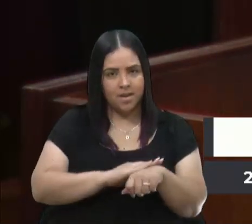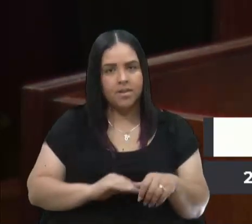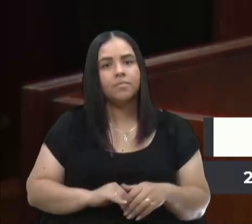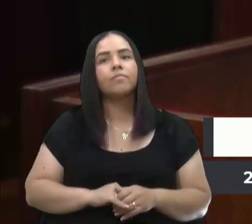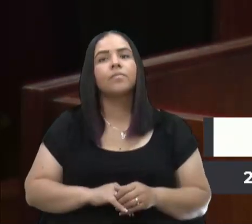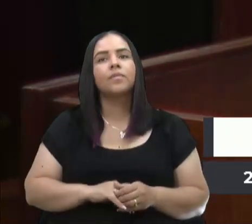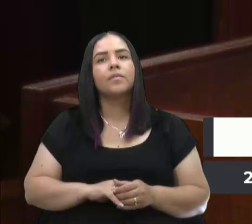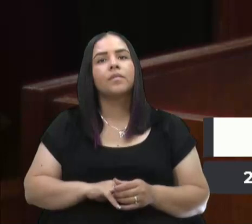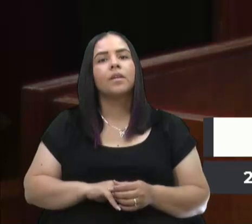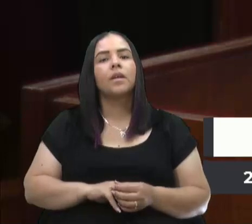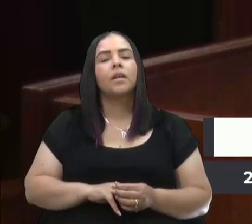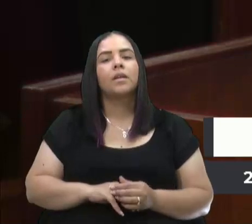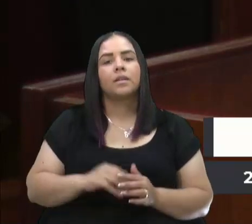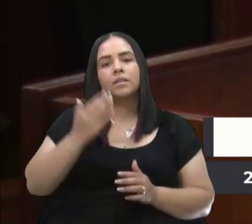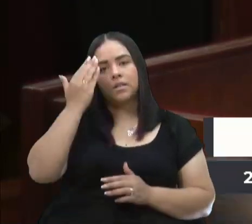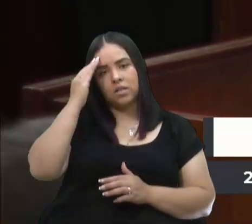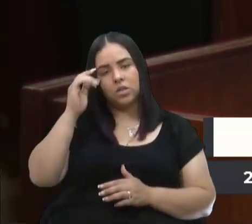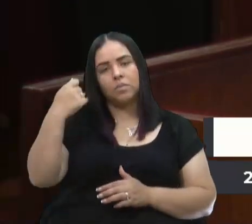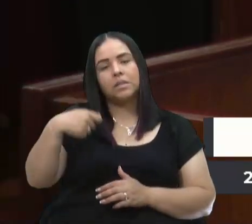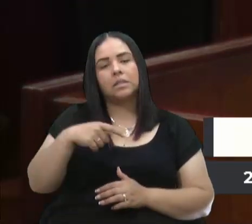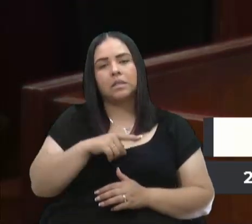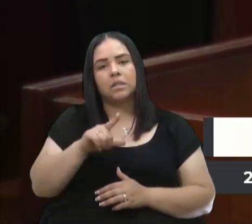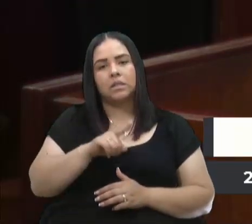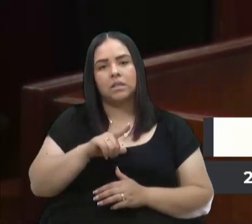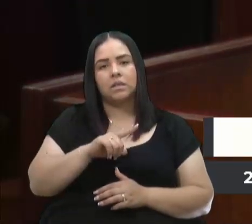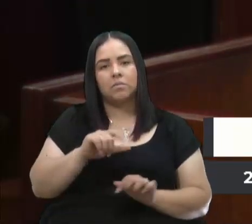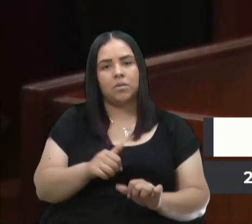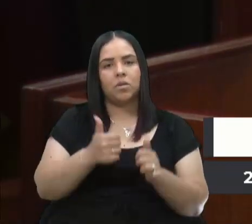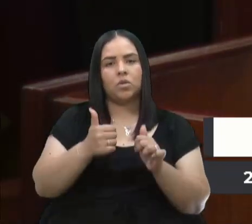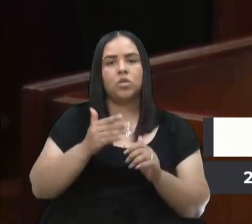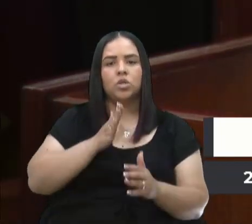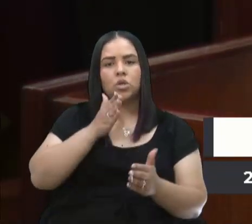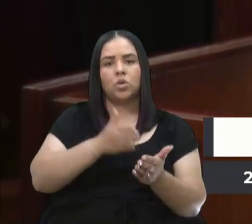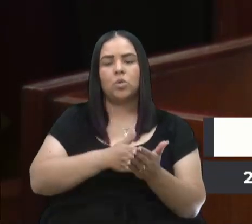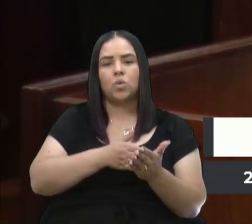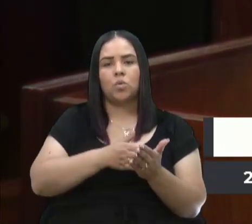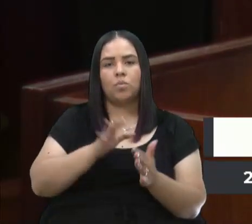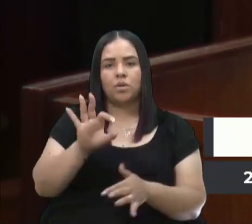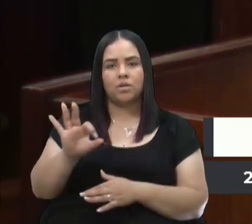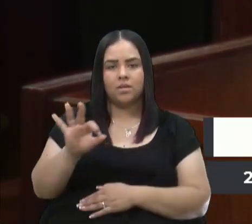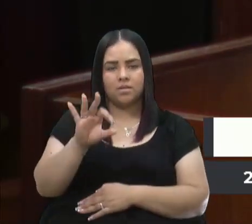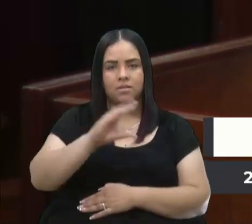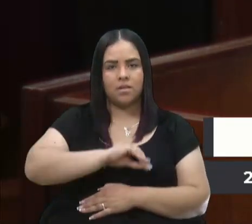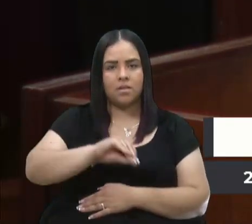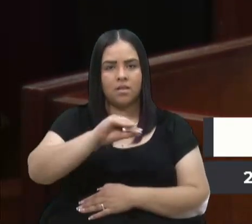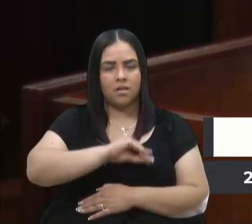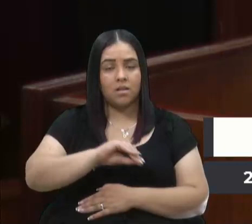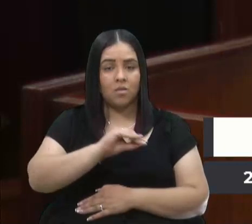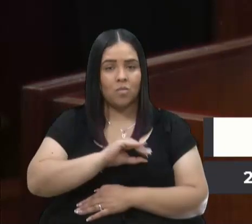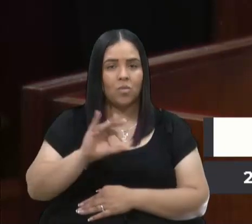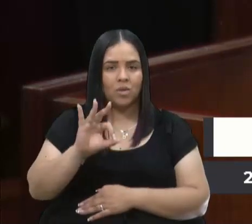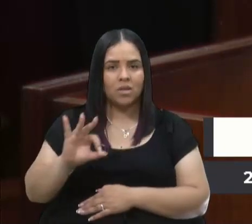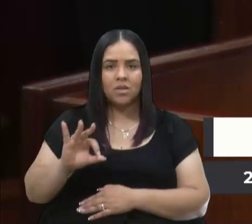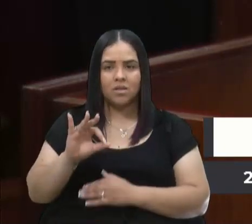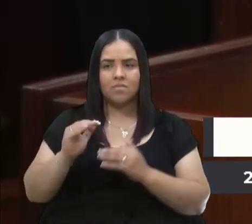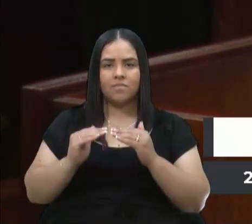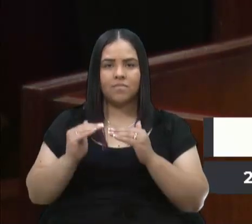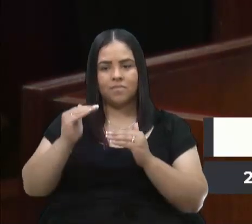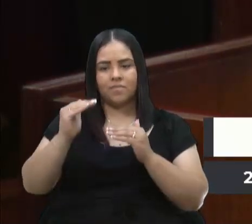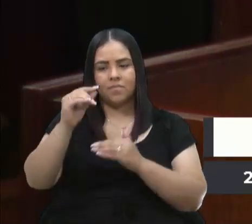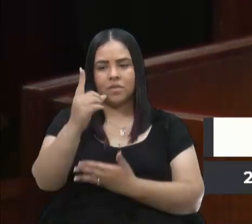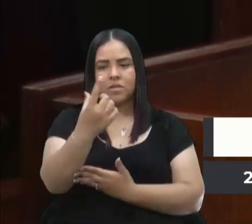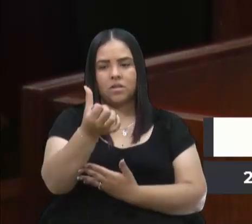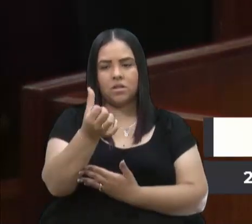do entendimento da necessidade de uma flexibilização, se chegou à criação de faixas salariais e alíquotas escalonadas,